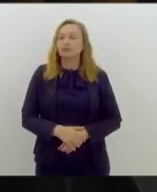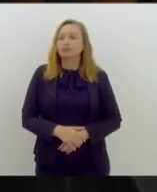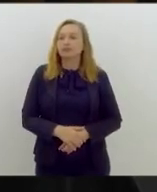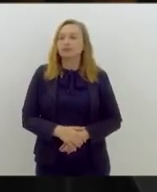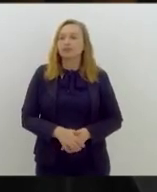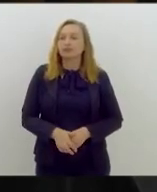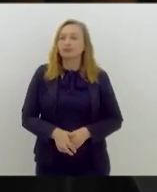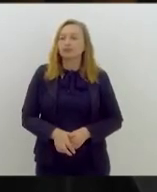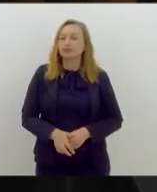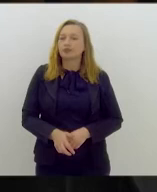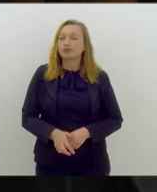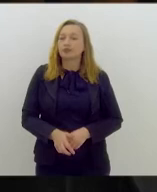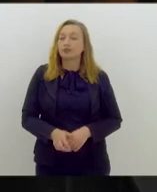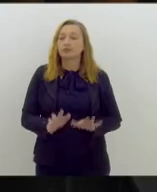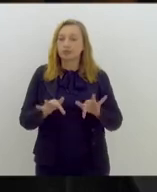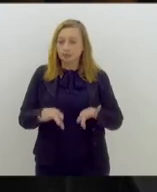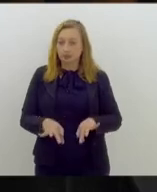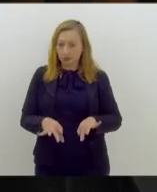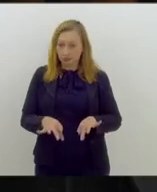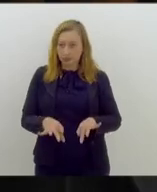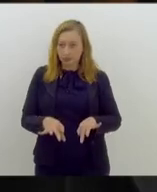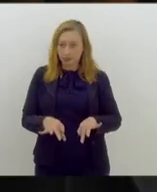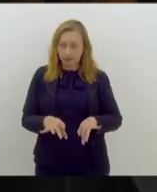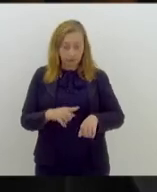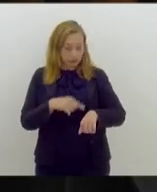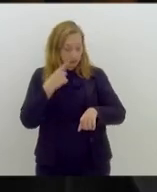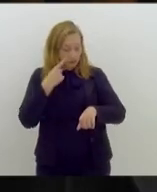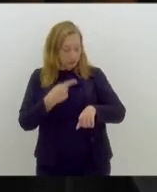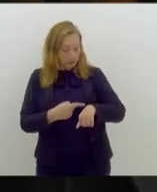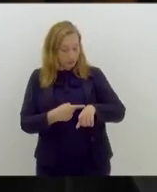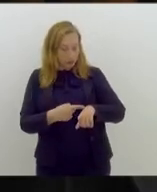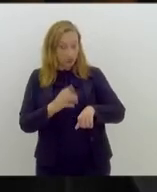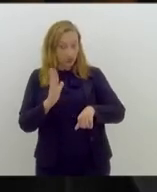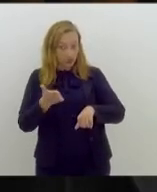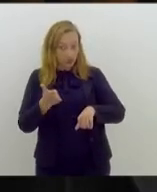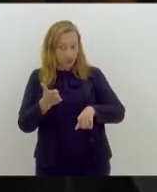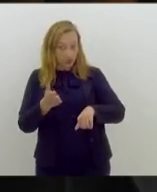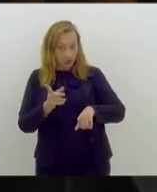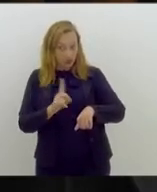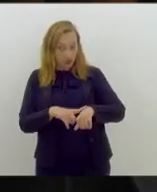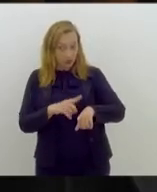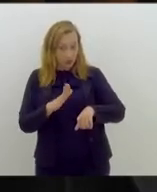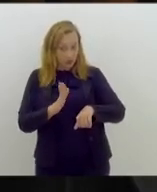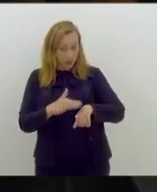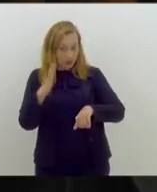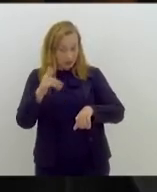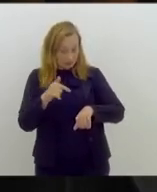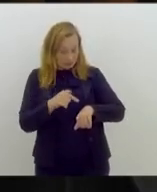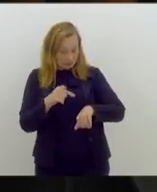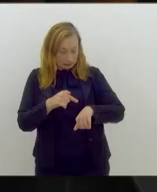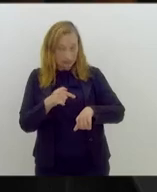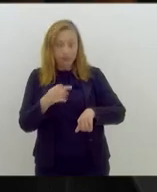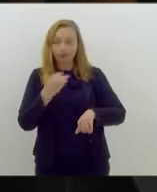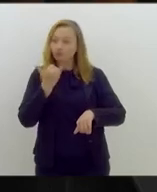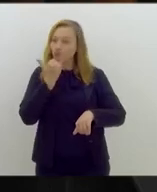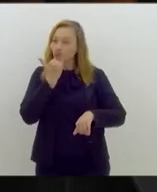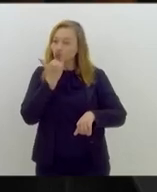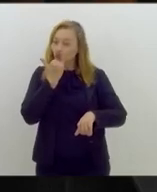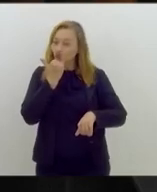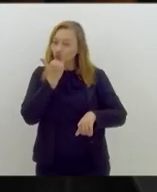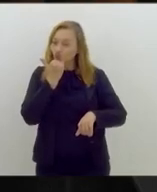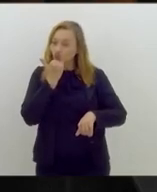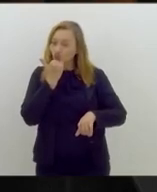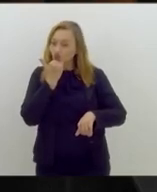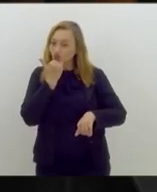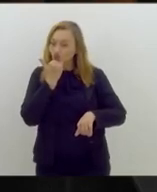eu aqui encerro porque eu fui ligar o relógio eu já passei do meu tempo pedindo desculpas por